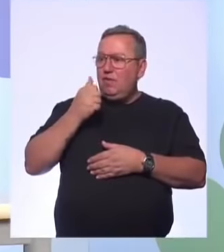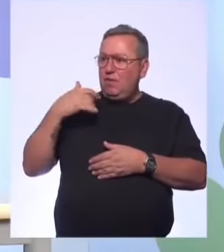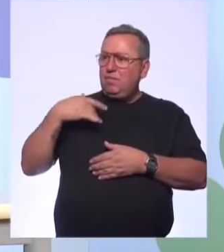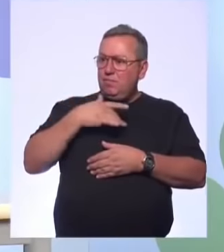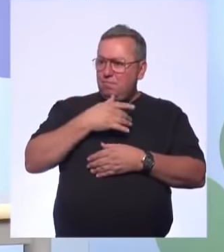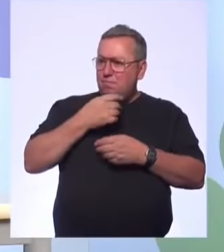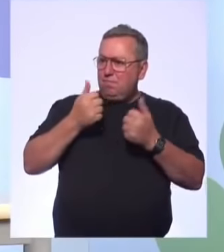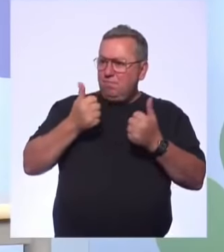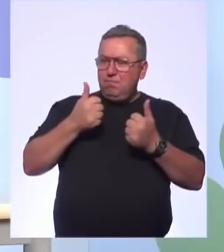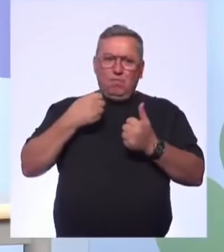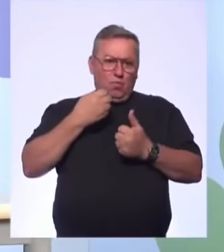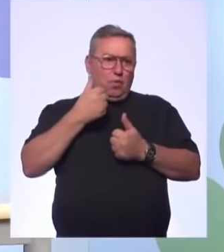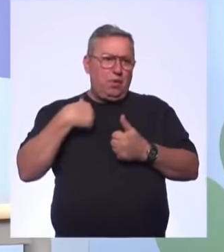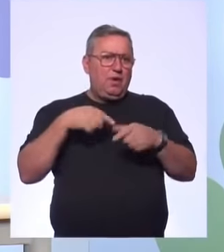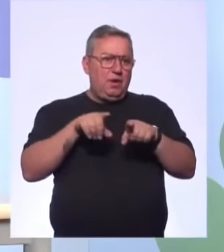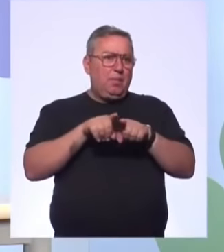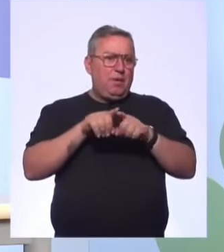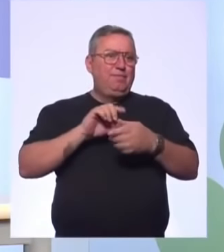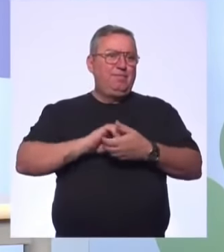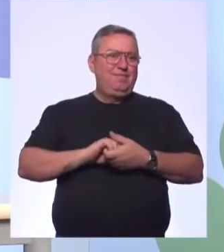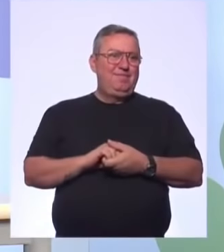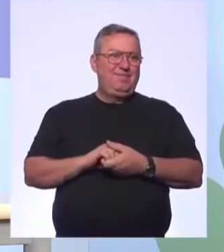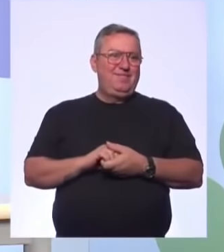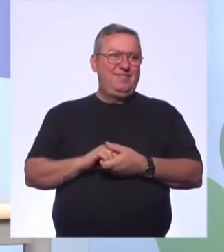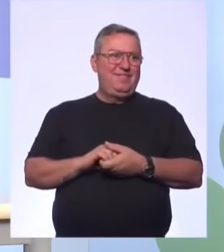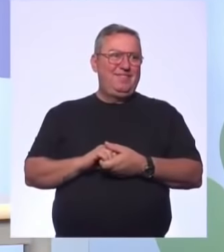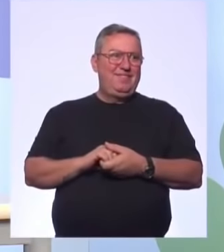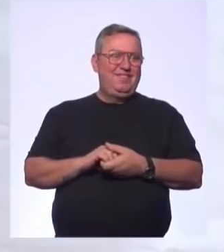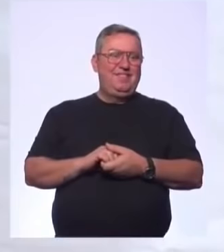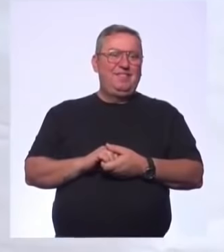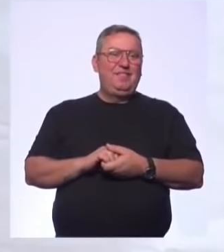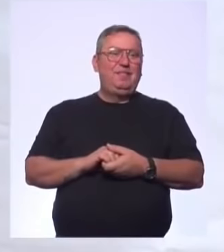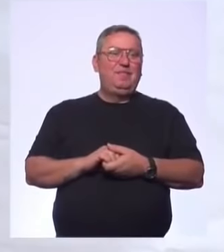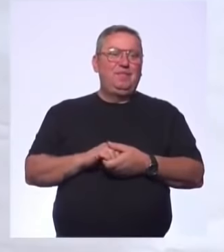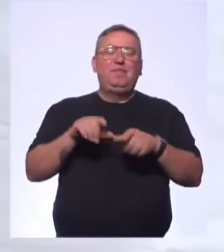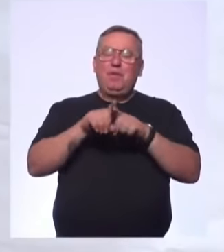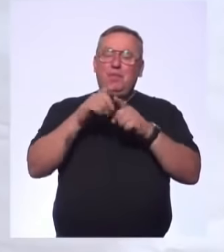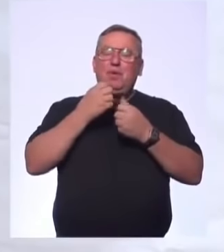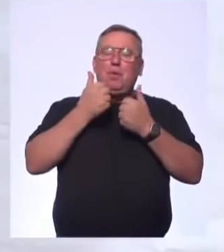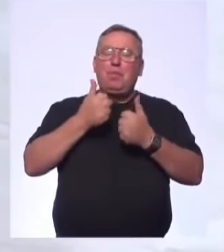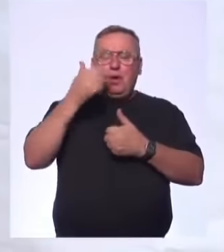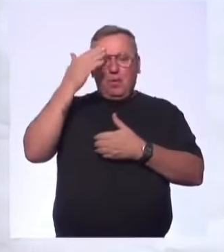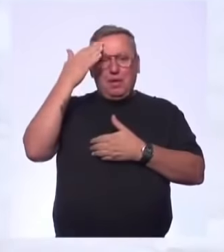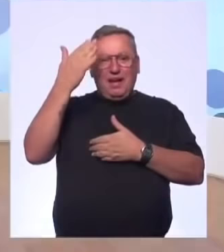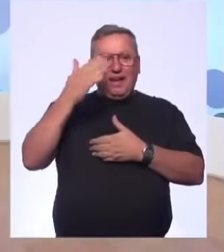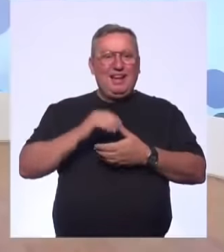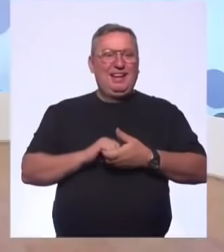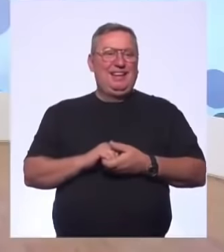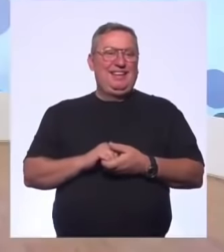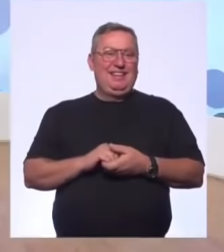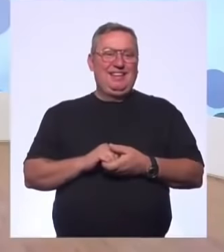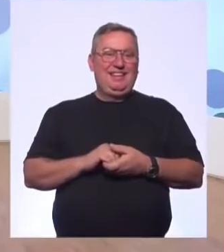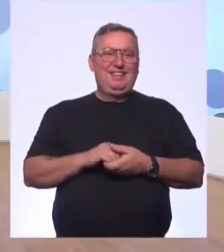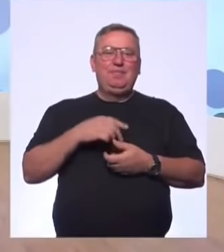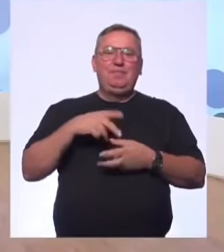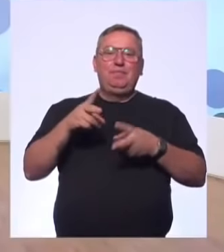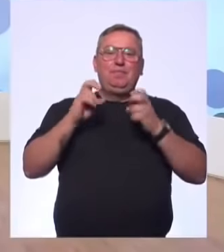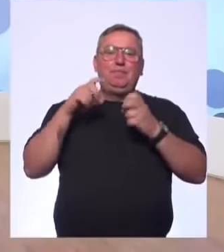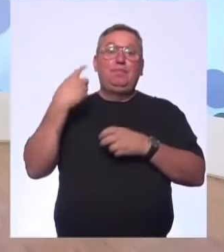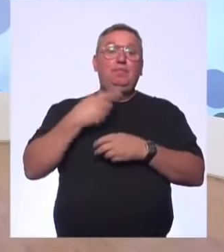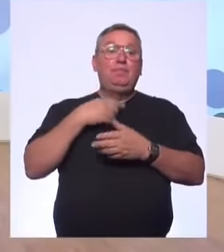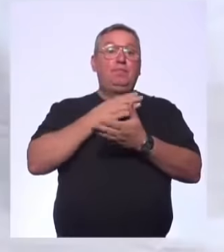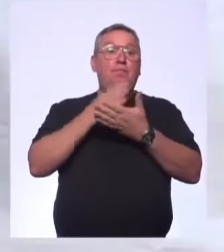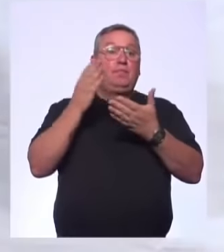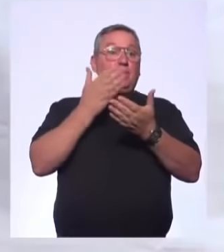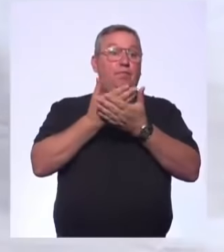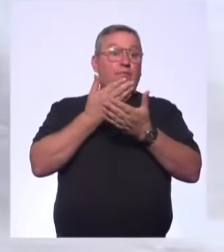up? The roof, I guess. I'm fine. And you? I'm okay. Estou muito bem, obrigada. Ok, Vocês bom. perceberam que nós começamos a